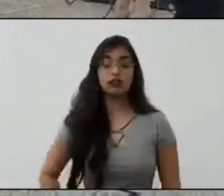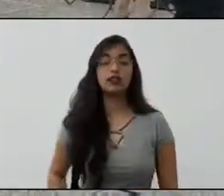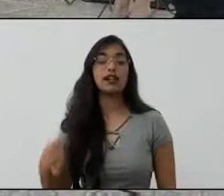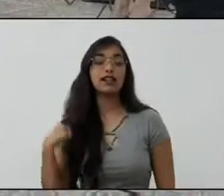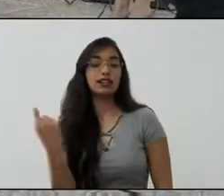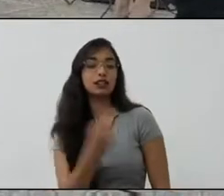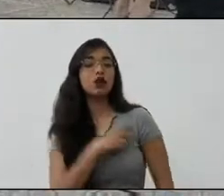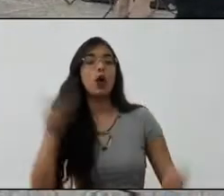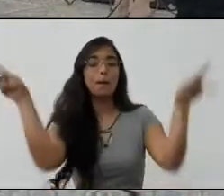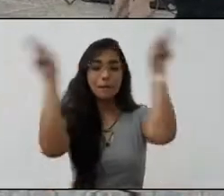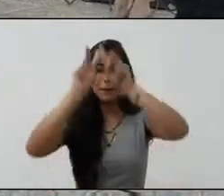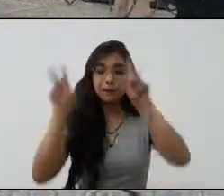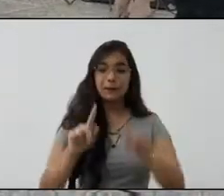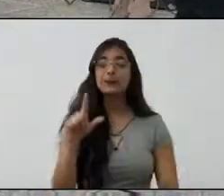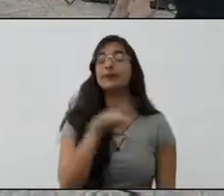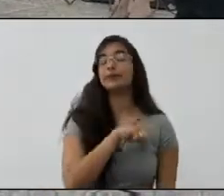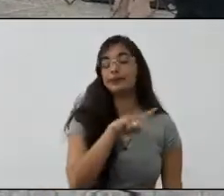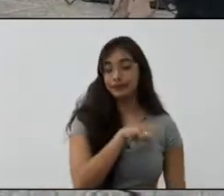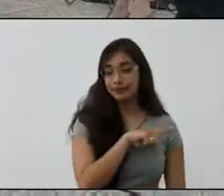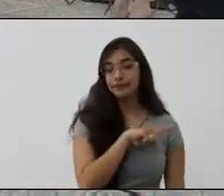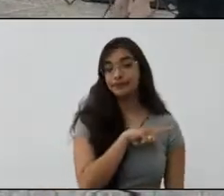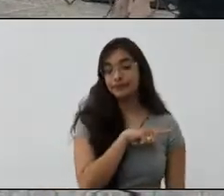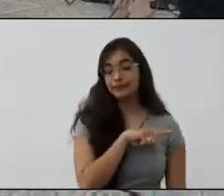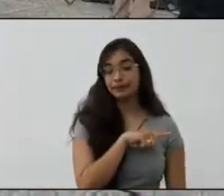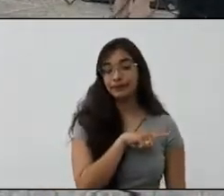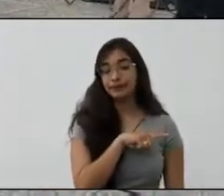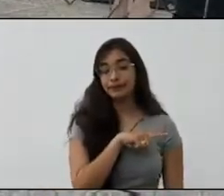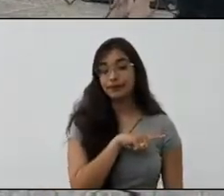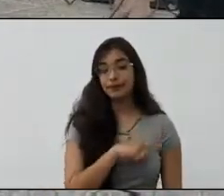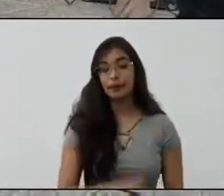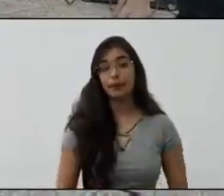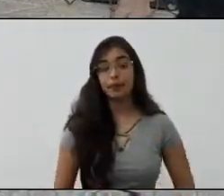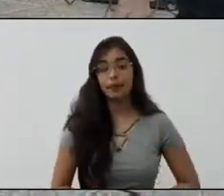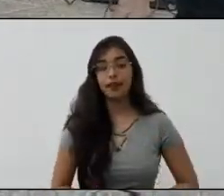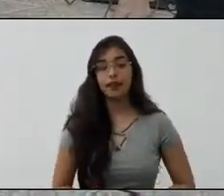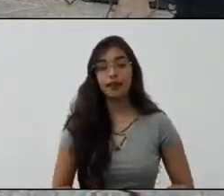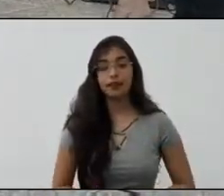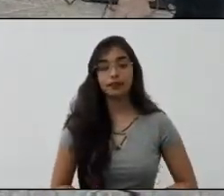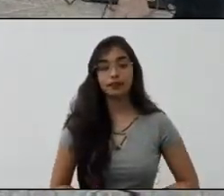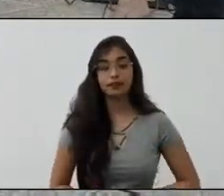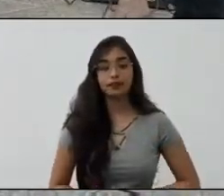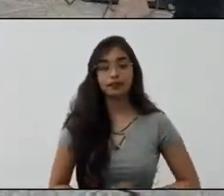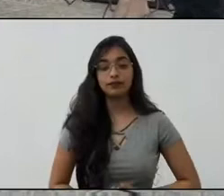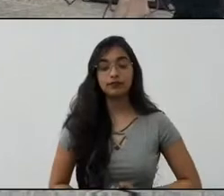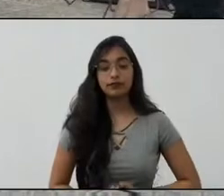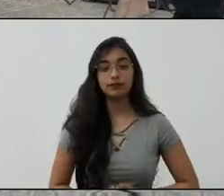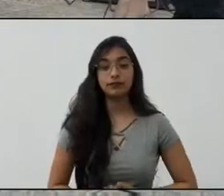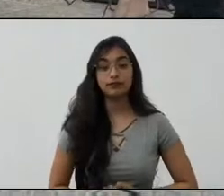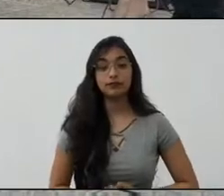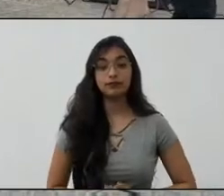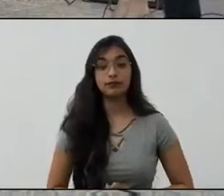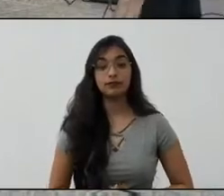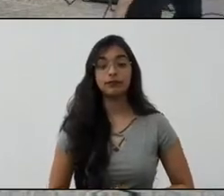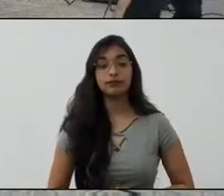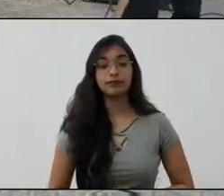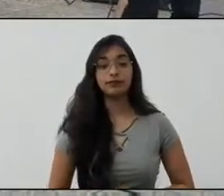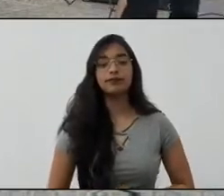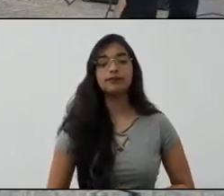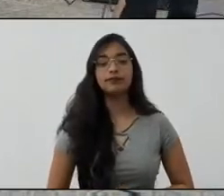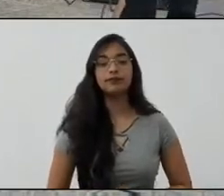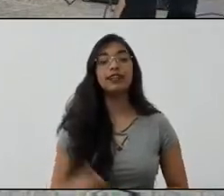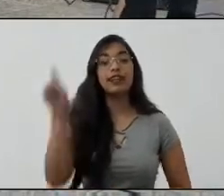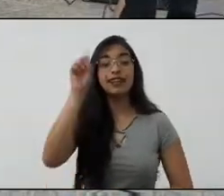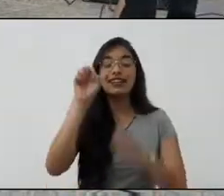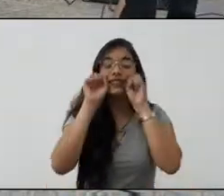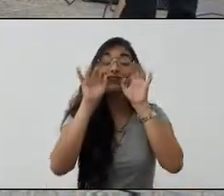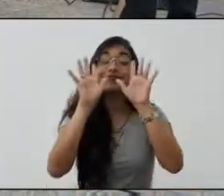que tanto queremos e pela qual tanto lutamos e envidamos os nossos maiores esforços. Que